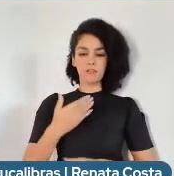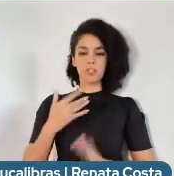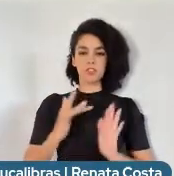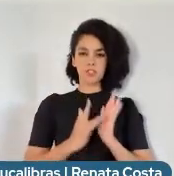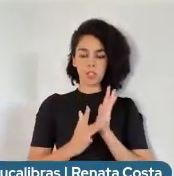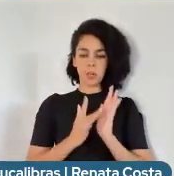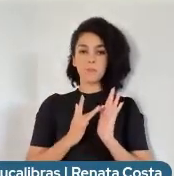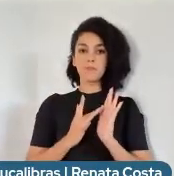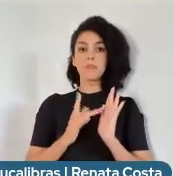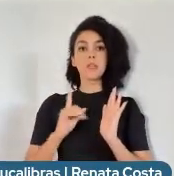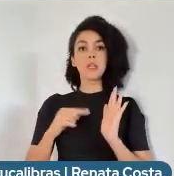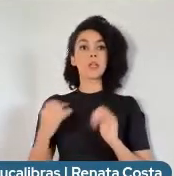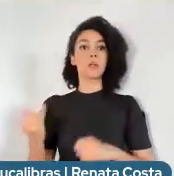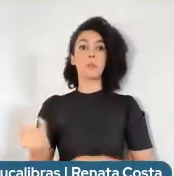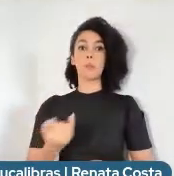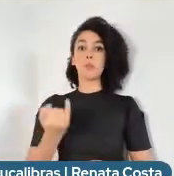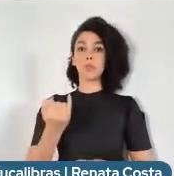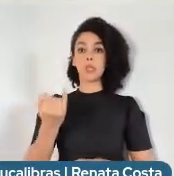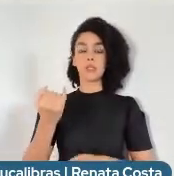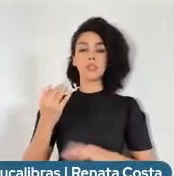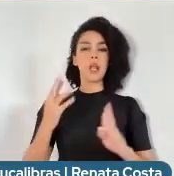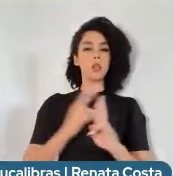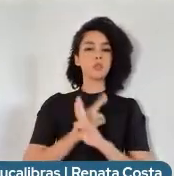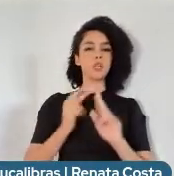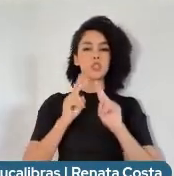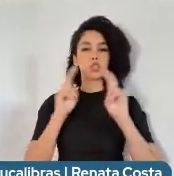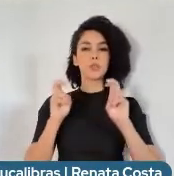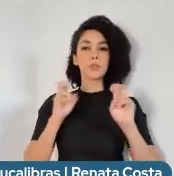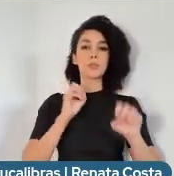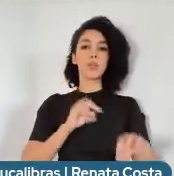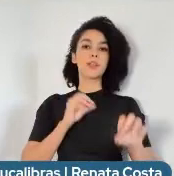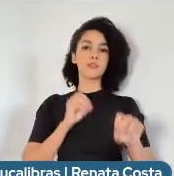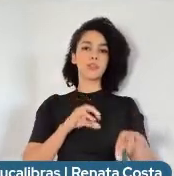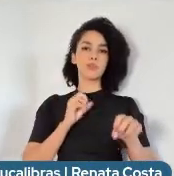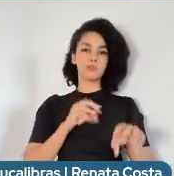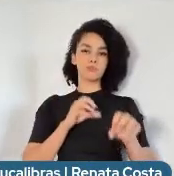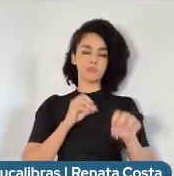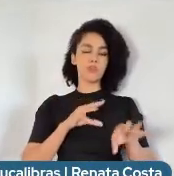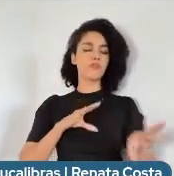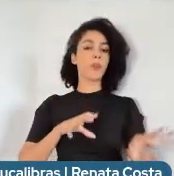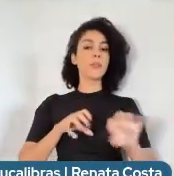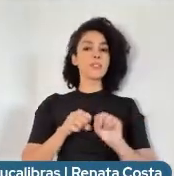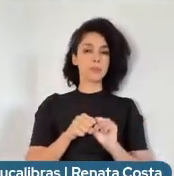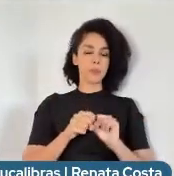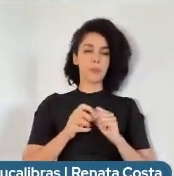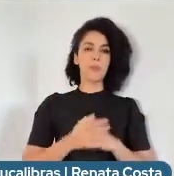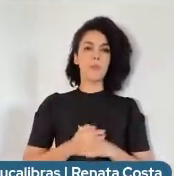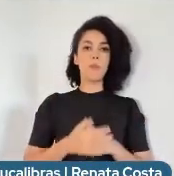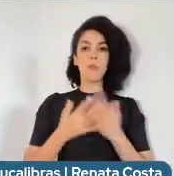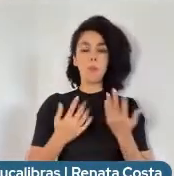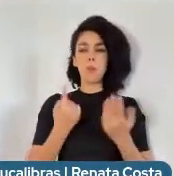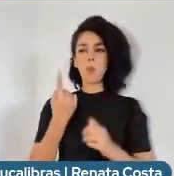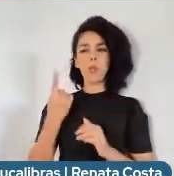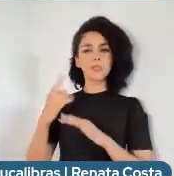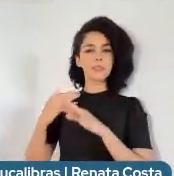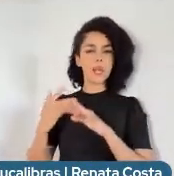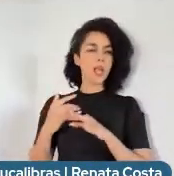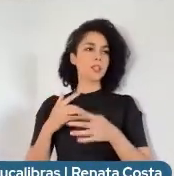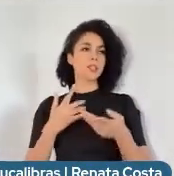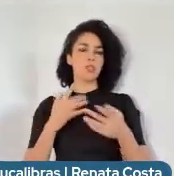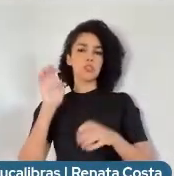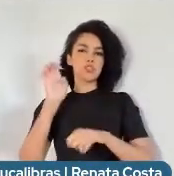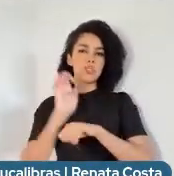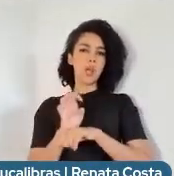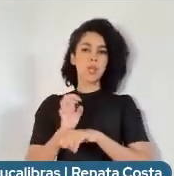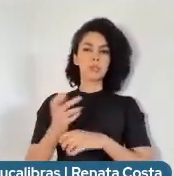ela é extremamente relacionada à educação, à formação. Né, que o maior ativo, na verdade, que uma cidade, um estado, um país, que